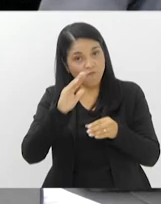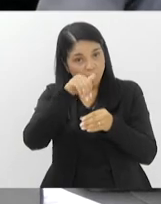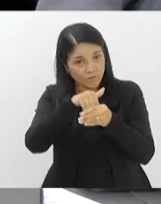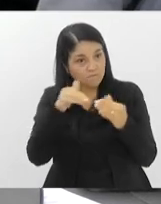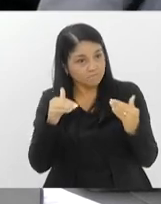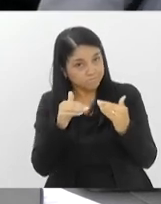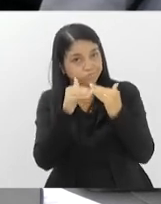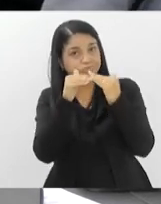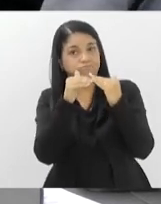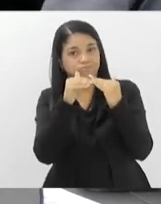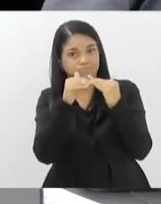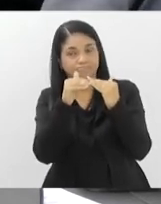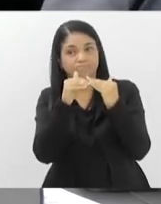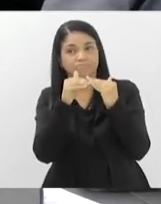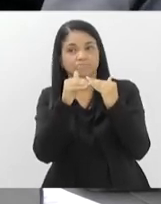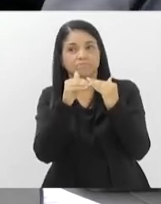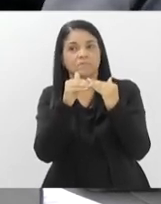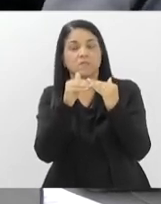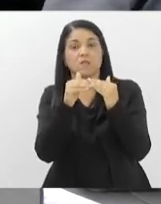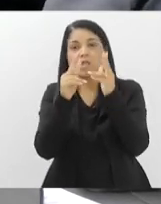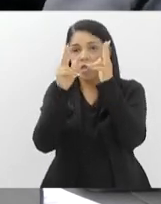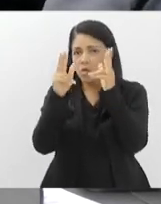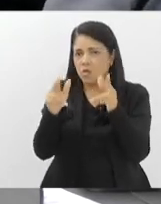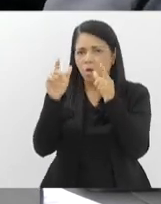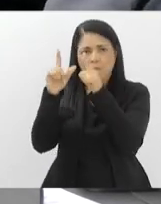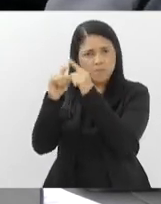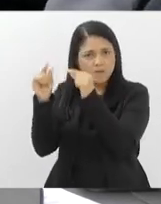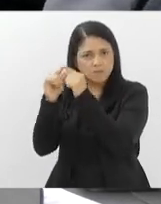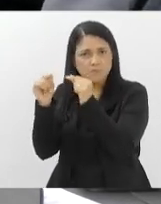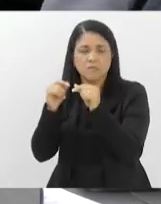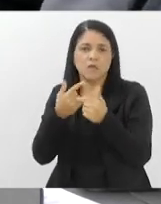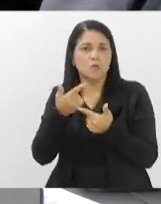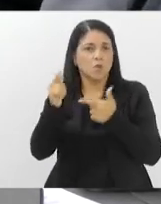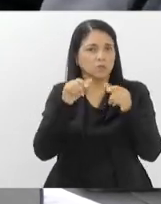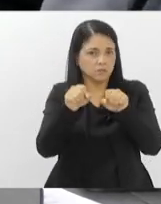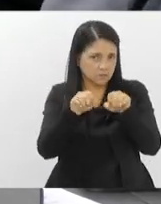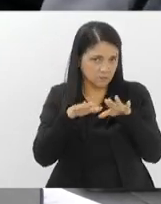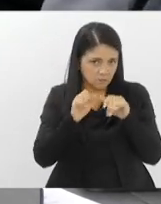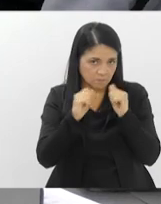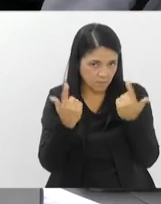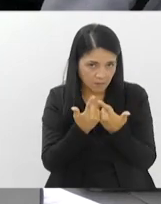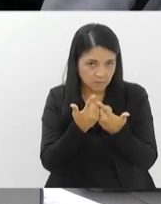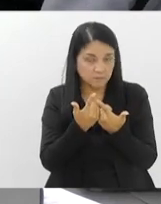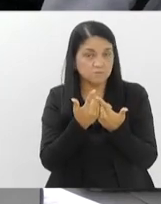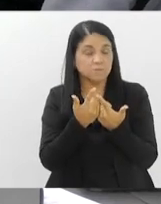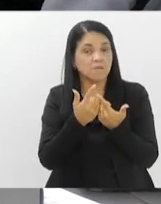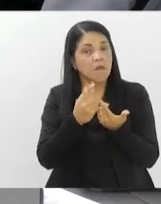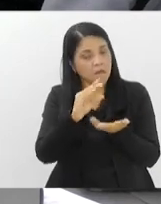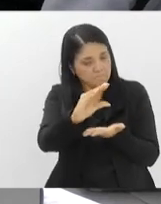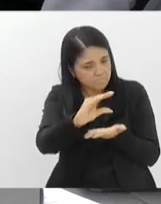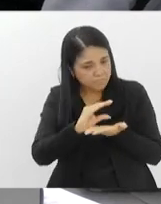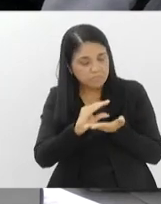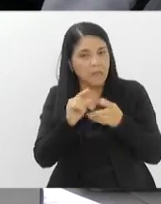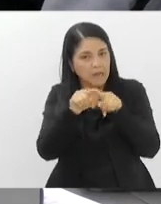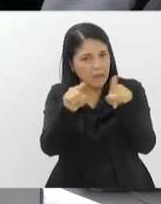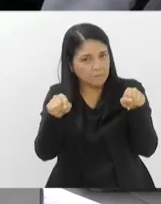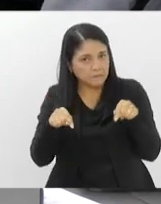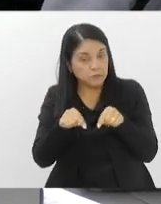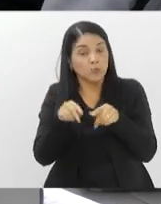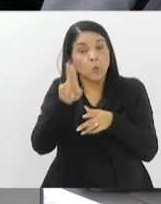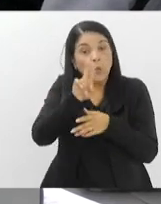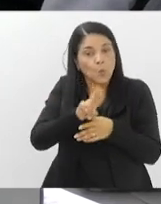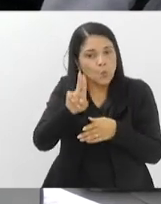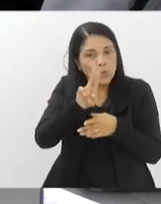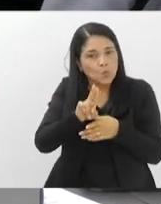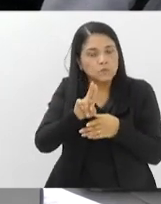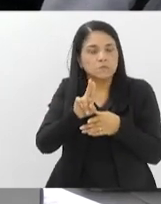a ter, nos mesmos termos de Brasília e de outras assembleias legislativas, a verba de gabinete. Cada um usa mais ou menos como